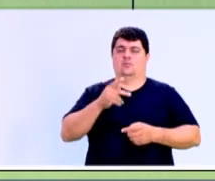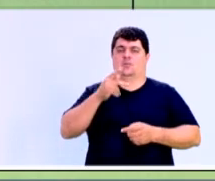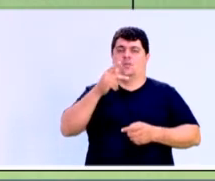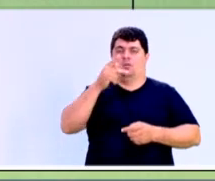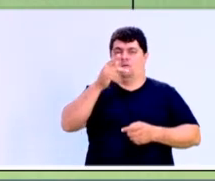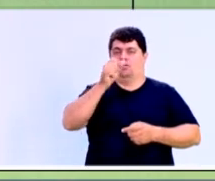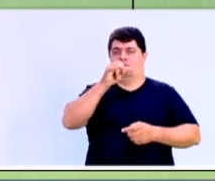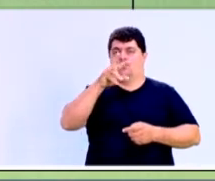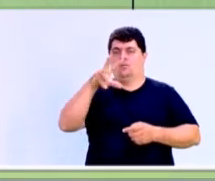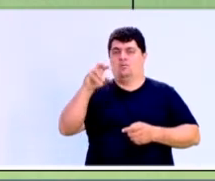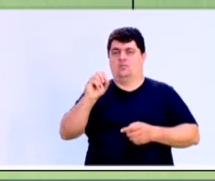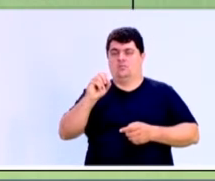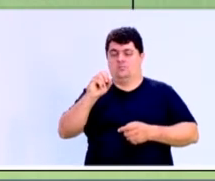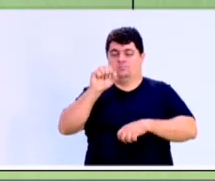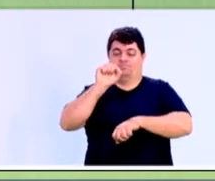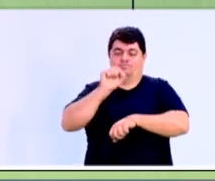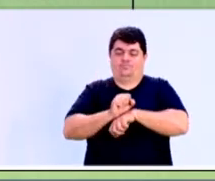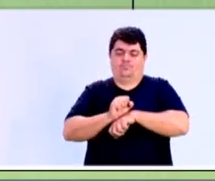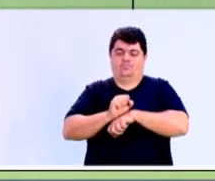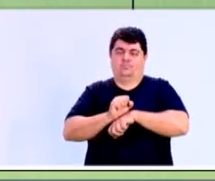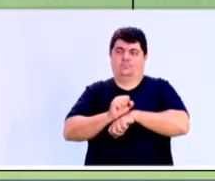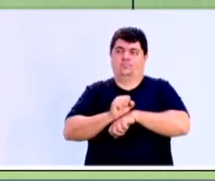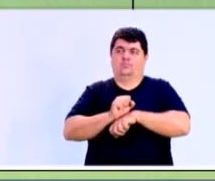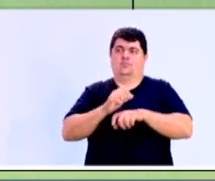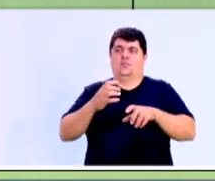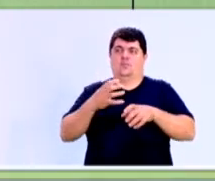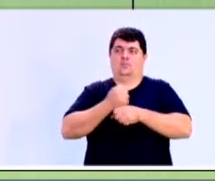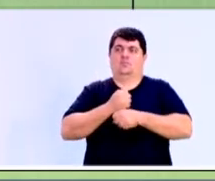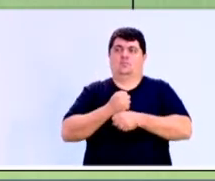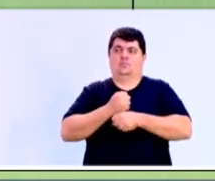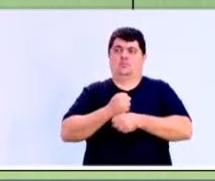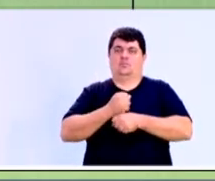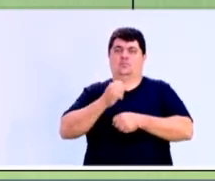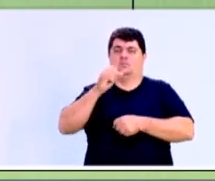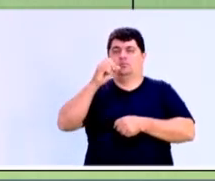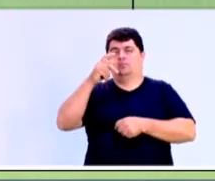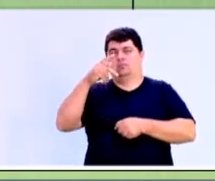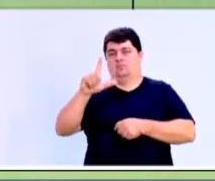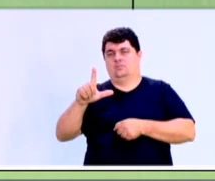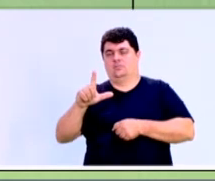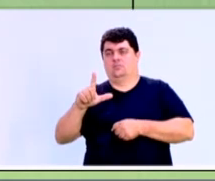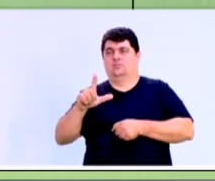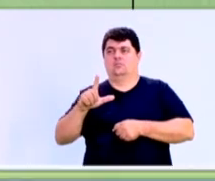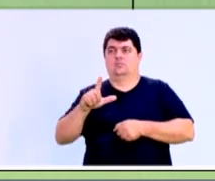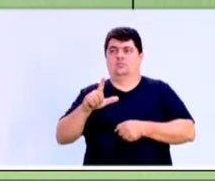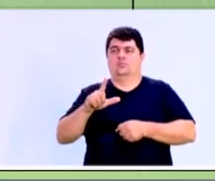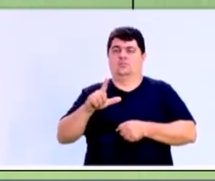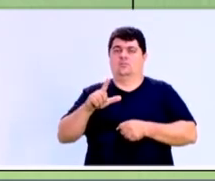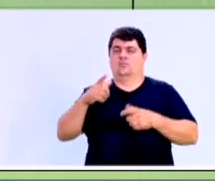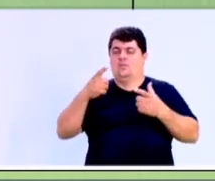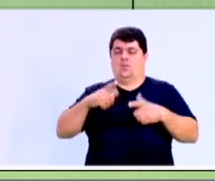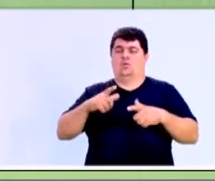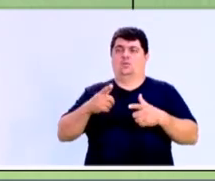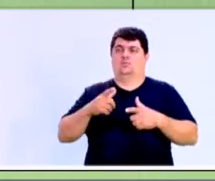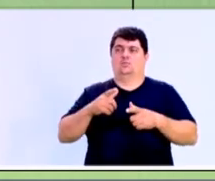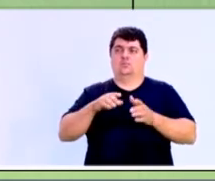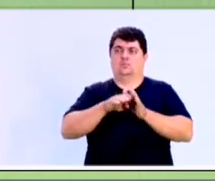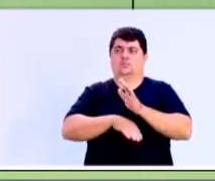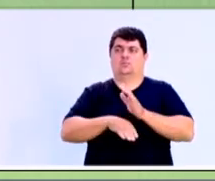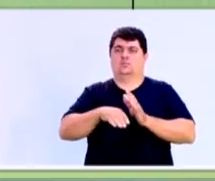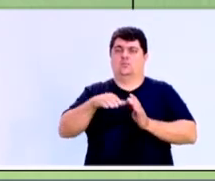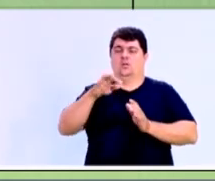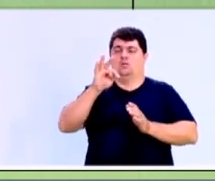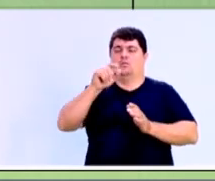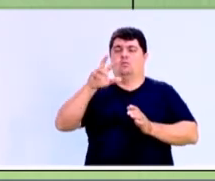passivo não circulante mais meu patrimônio líquido, que eu tenho de origem recurso de longo prazo, menos meu